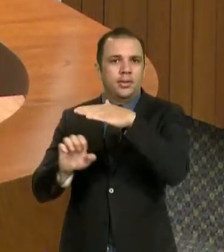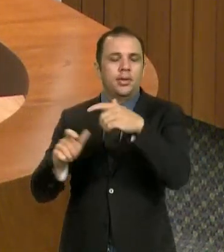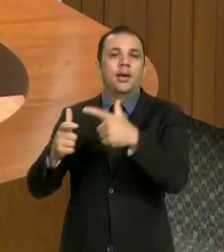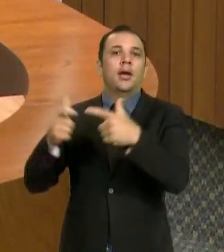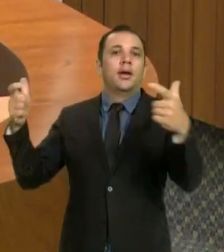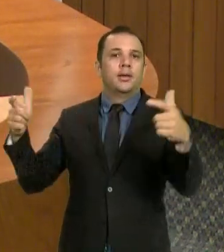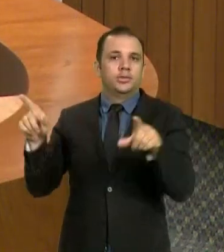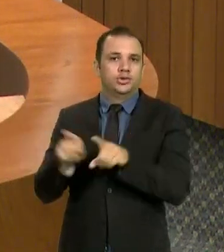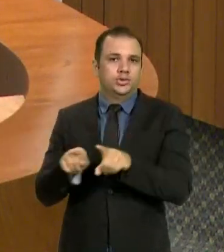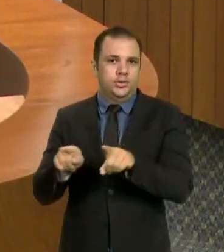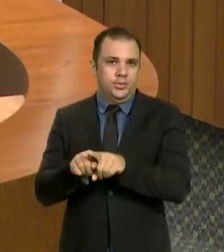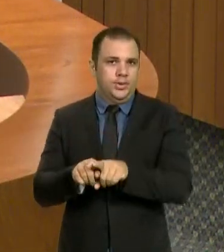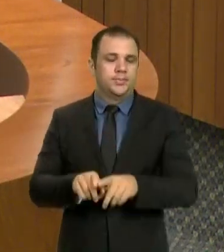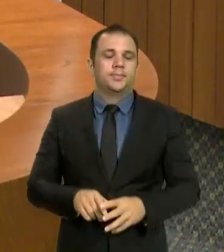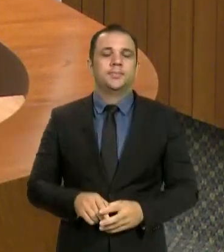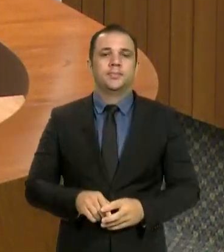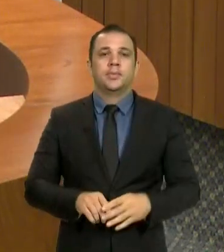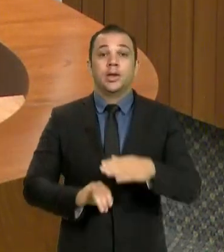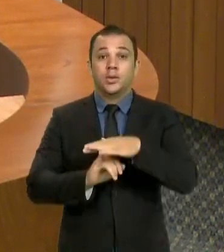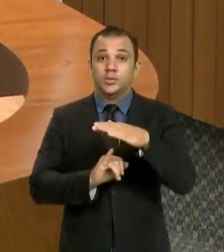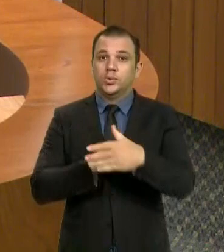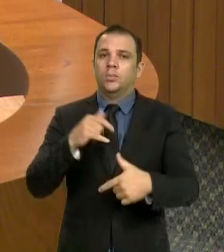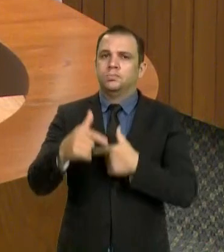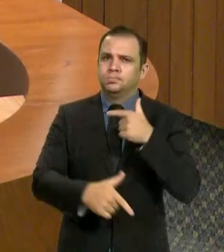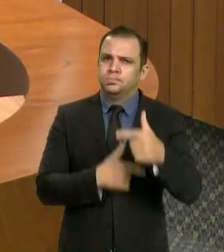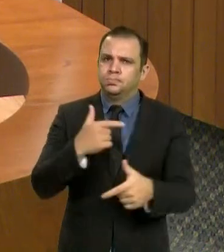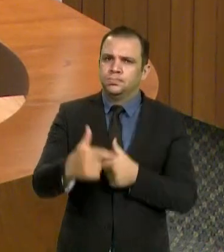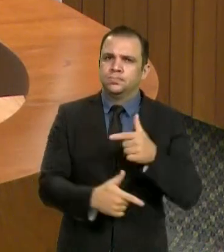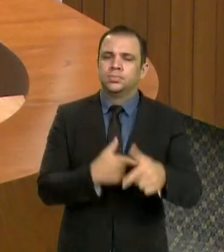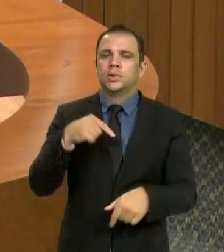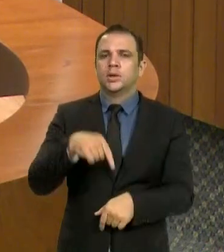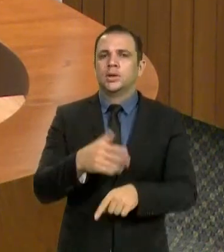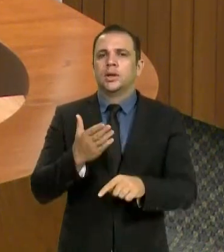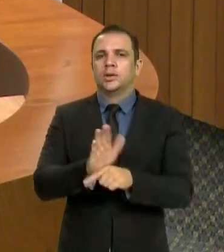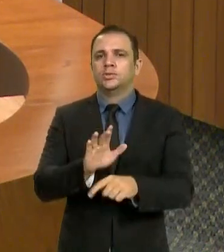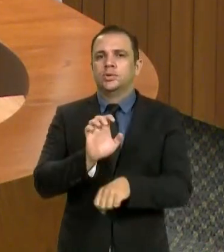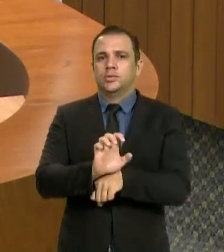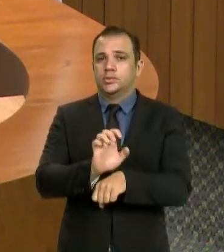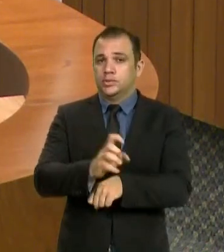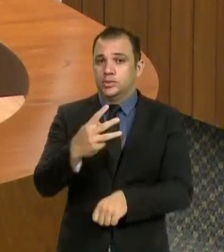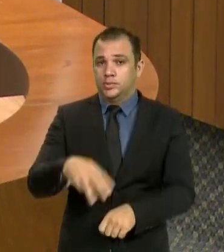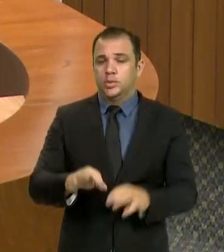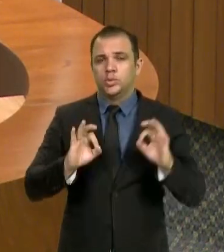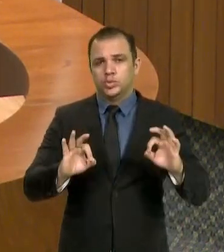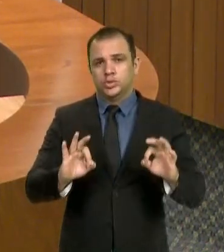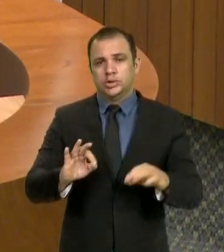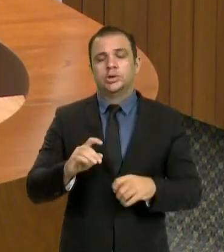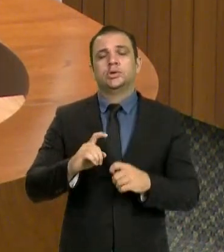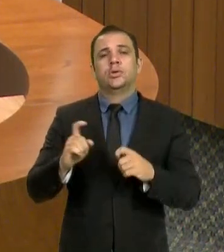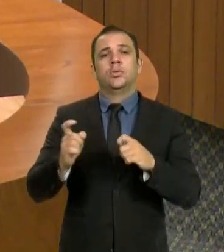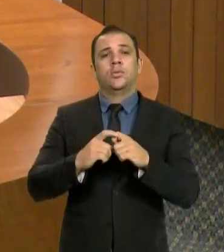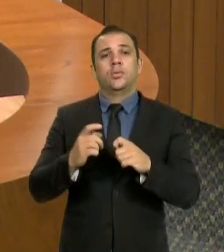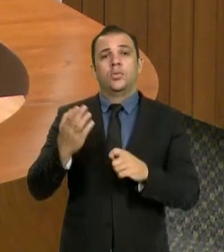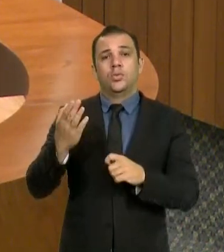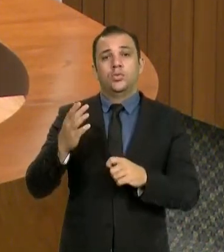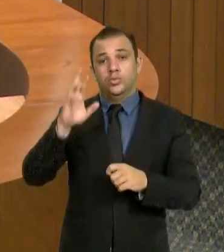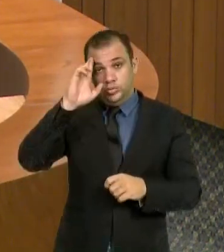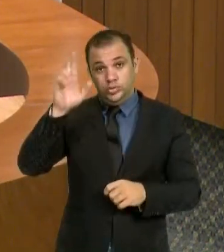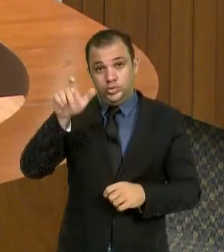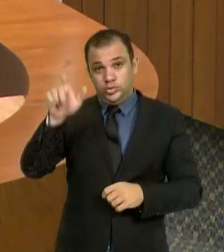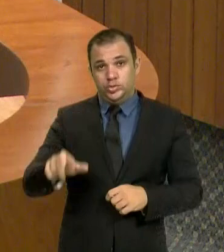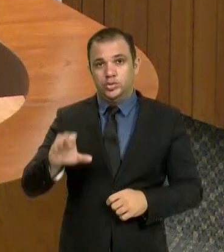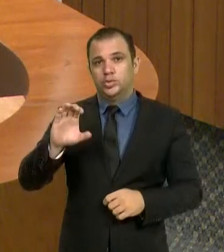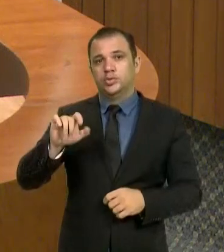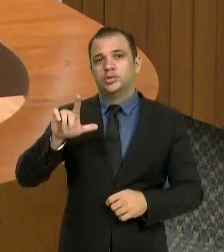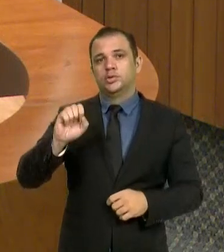tem atuado bastante aqui no nosso estado do Maranhão. Com certeza, o doutor Celso Gonçalo vai exercer esse grande